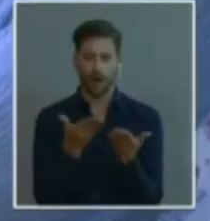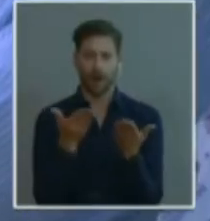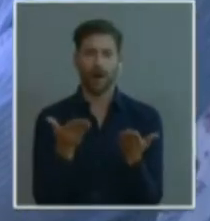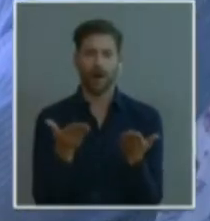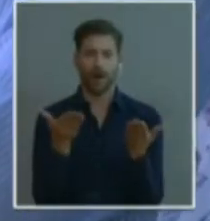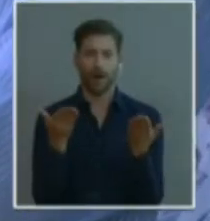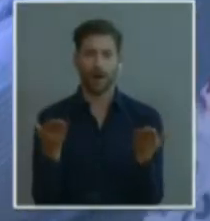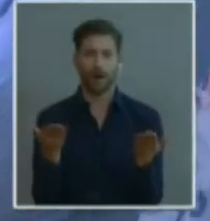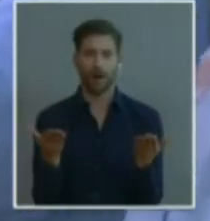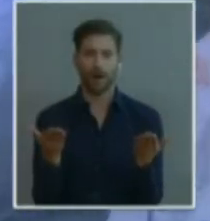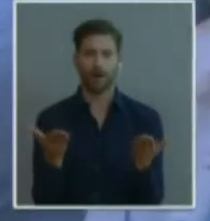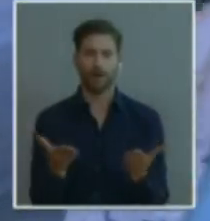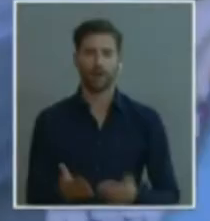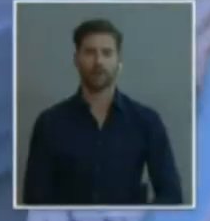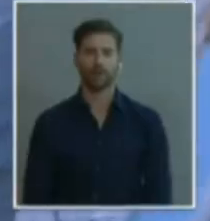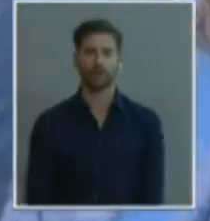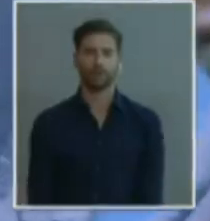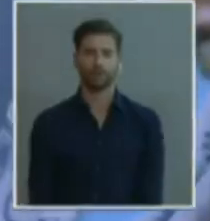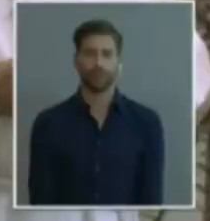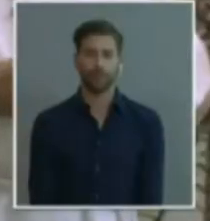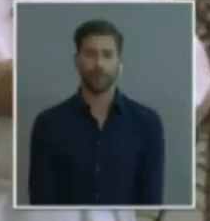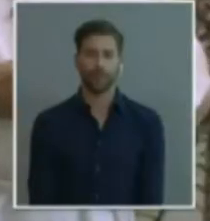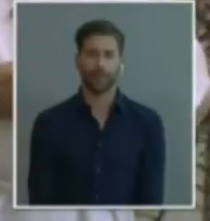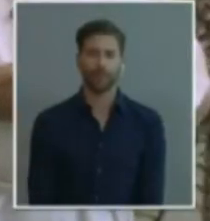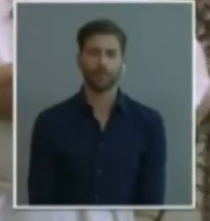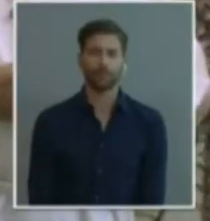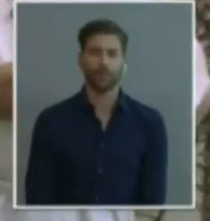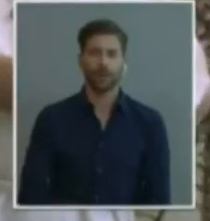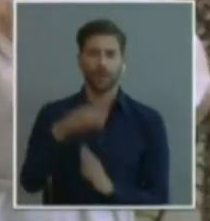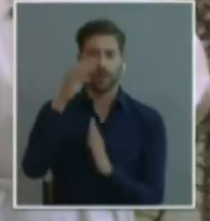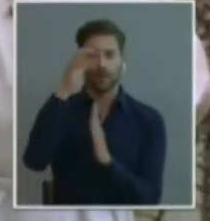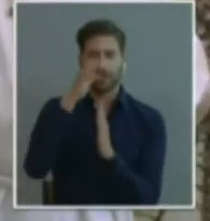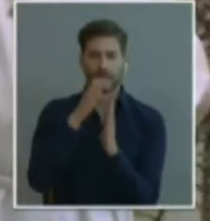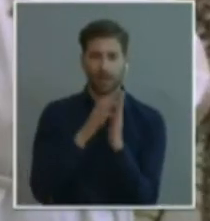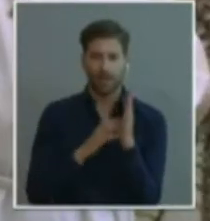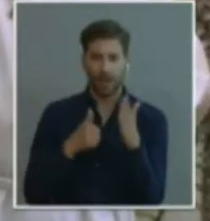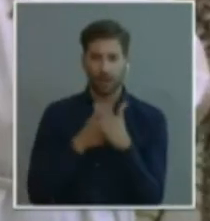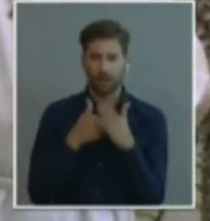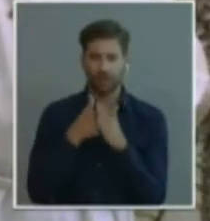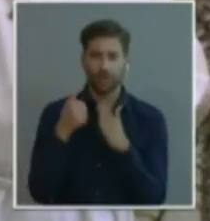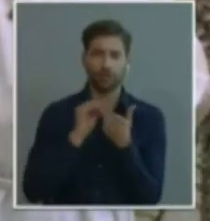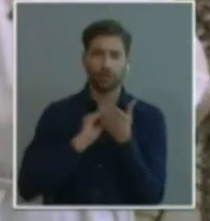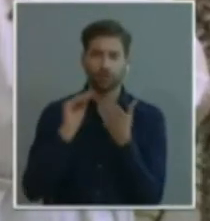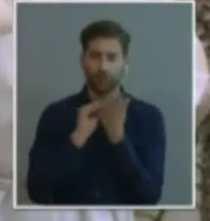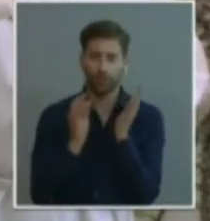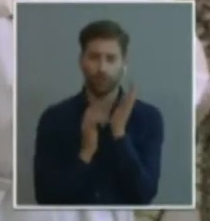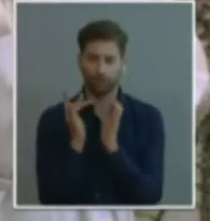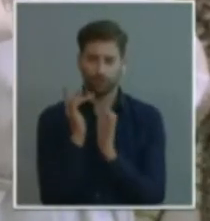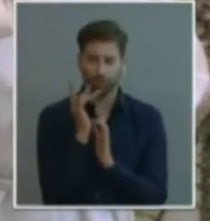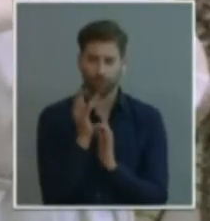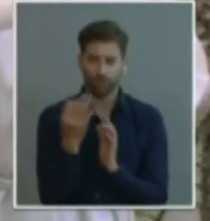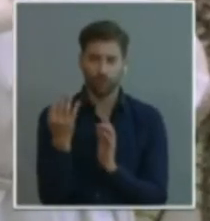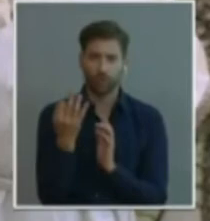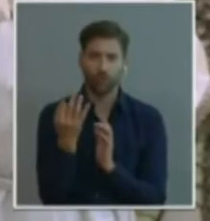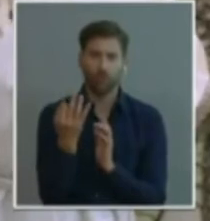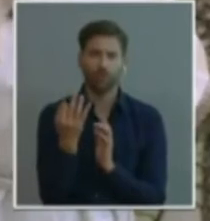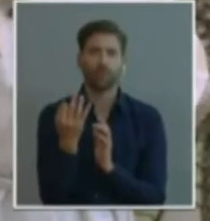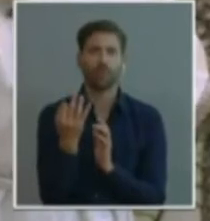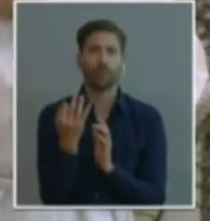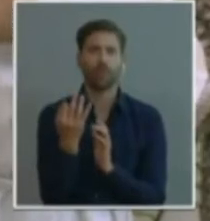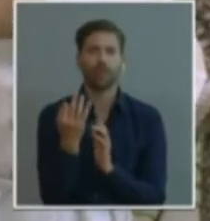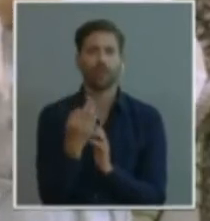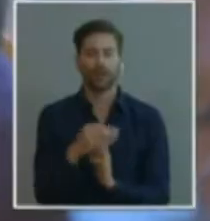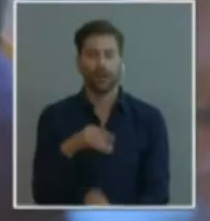de nós. Evangelho de Nosso Senhor Jesus Cristo, segundo